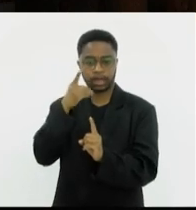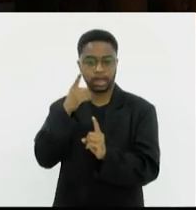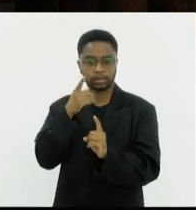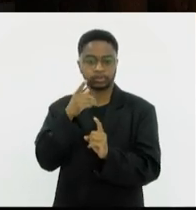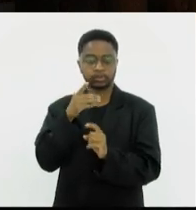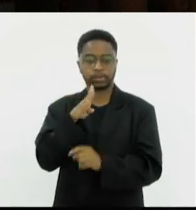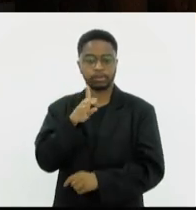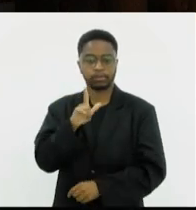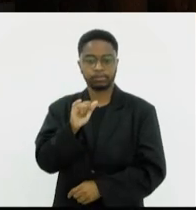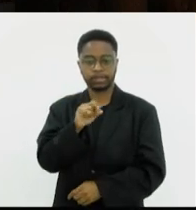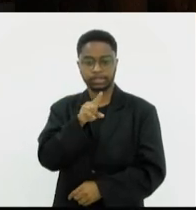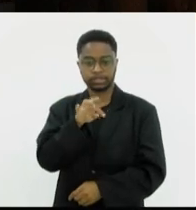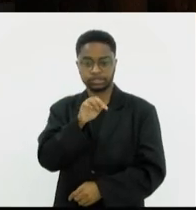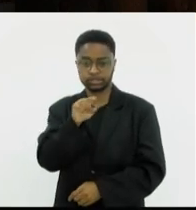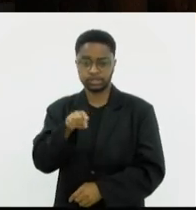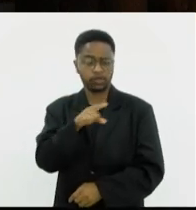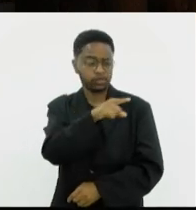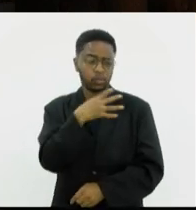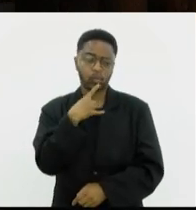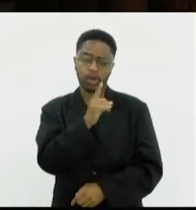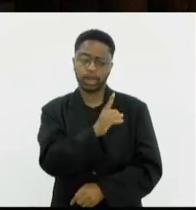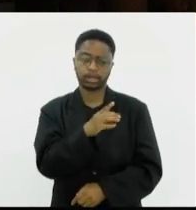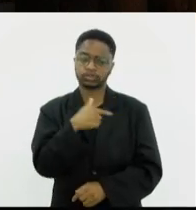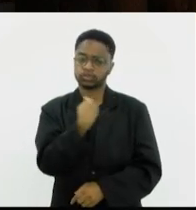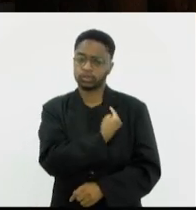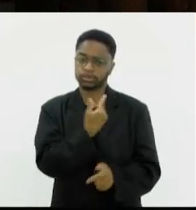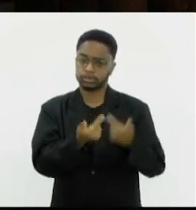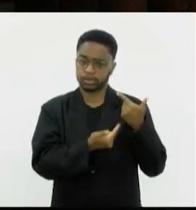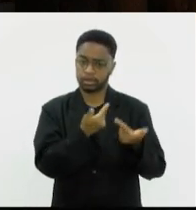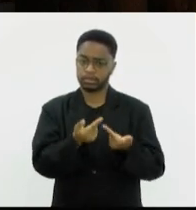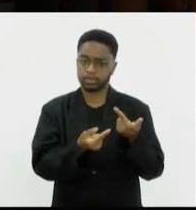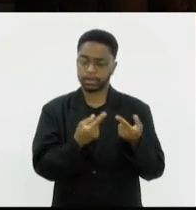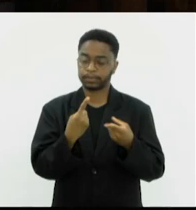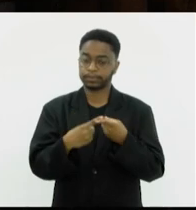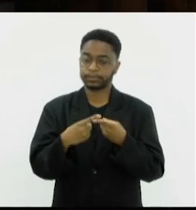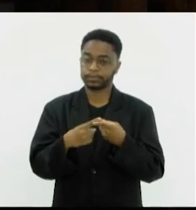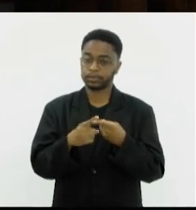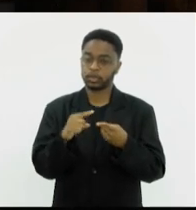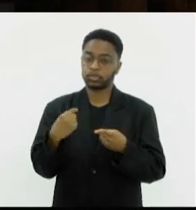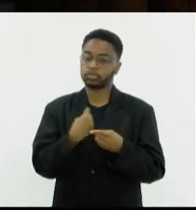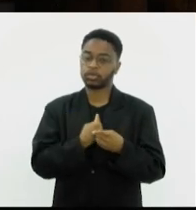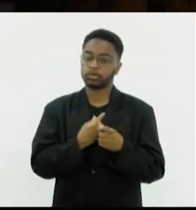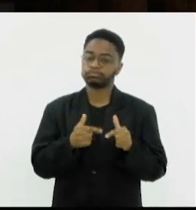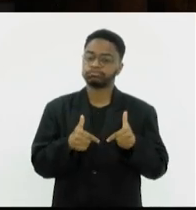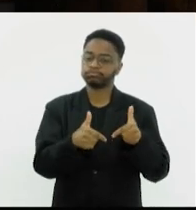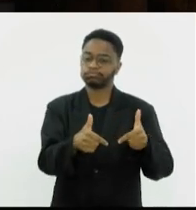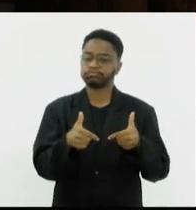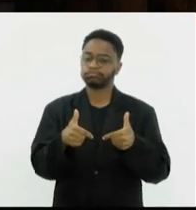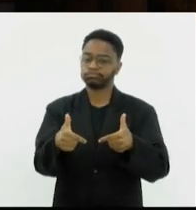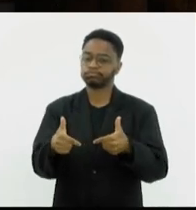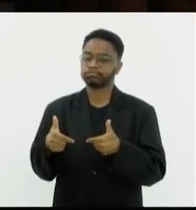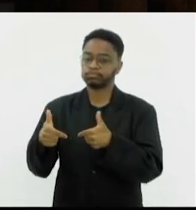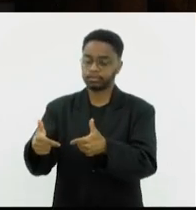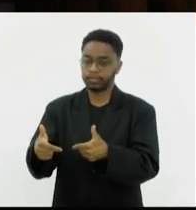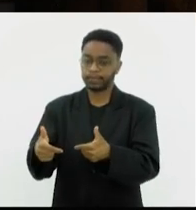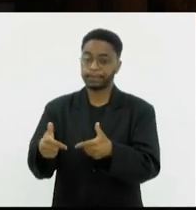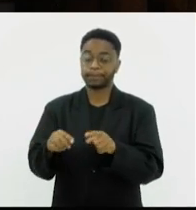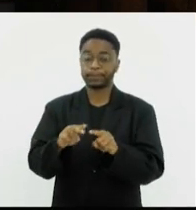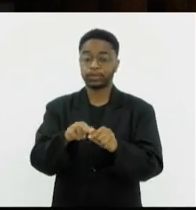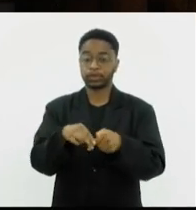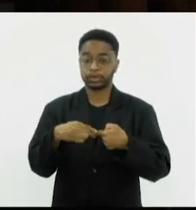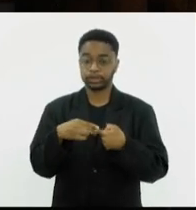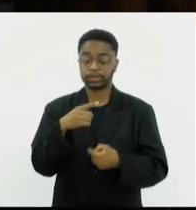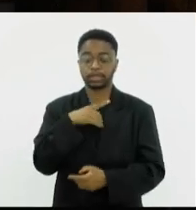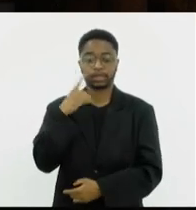o senhor não conhece o trabalho que a gente faz. Todo o sucesso que nós fazemos nas blitz é exatamente porque